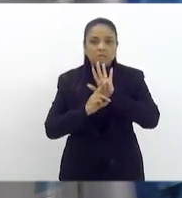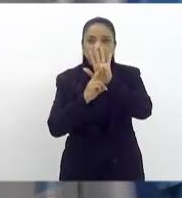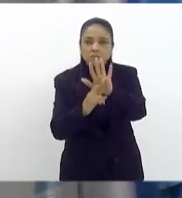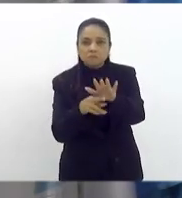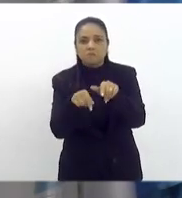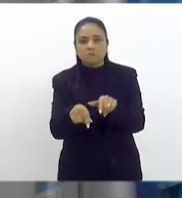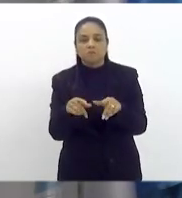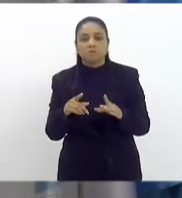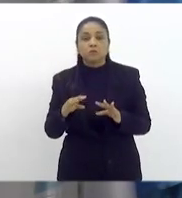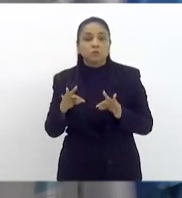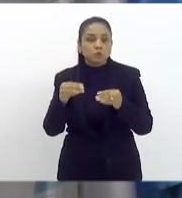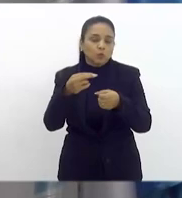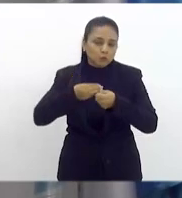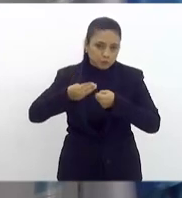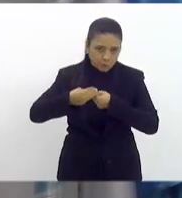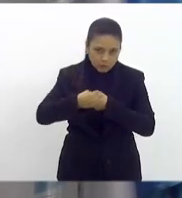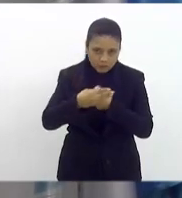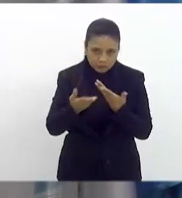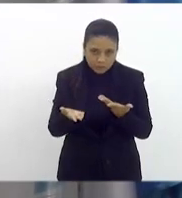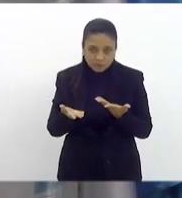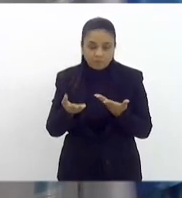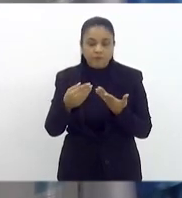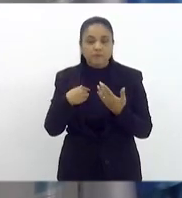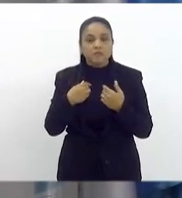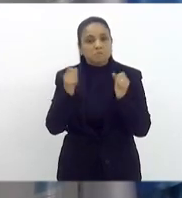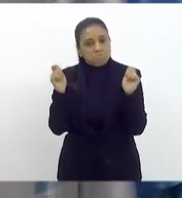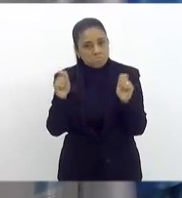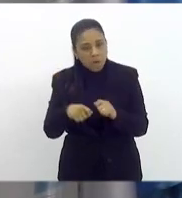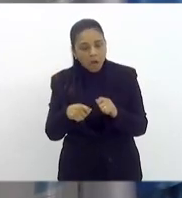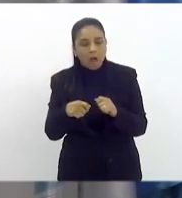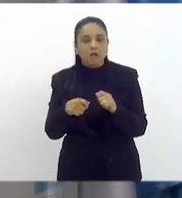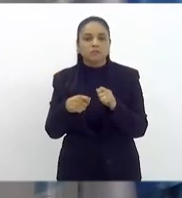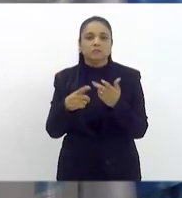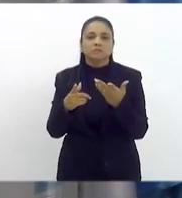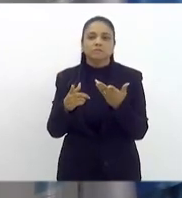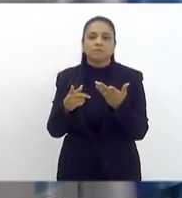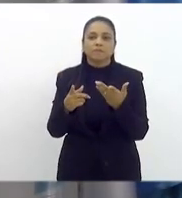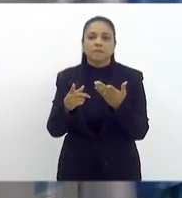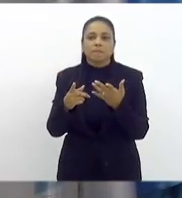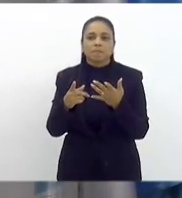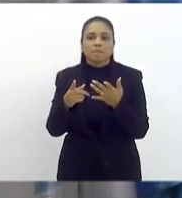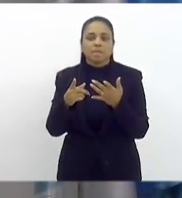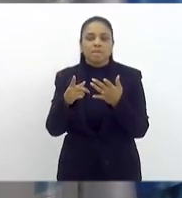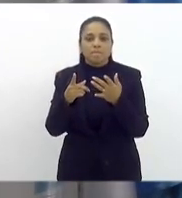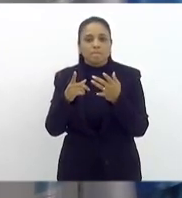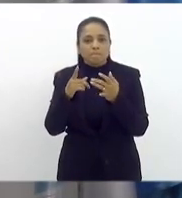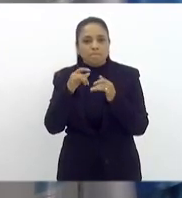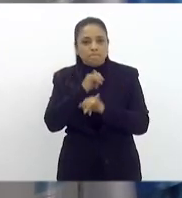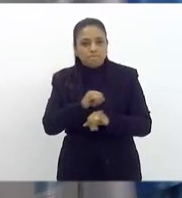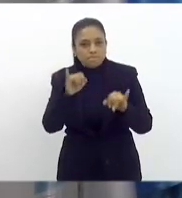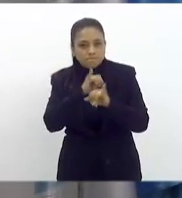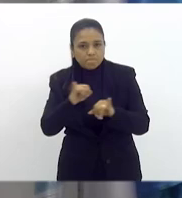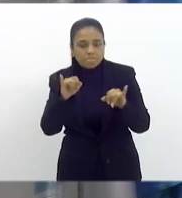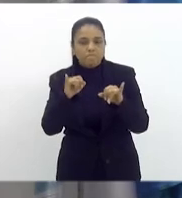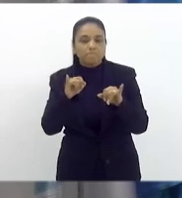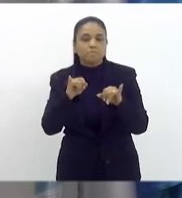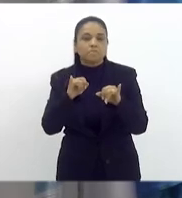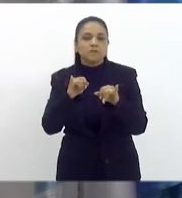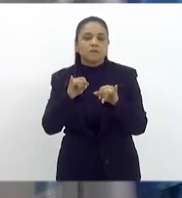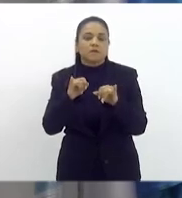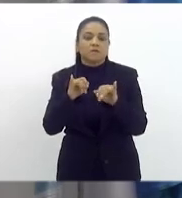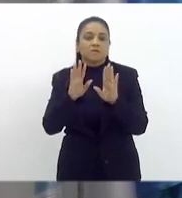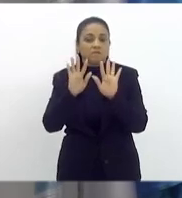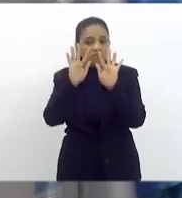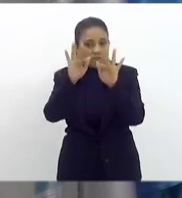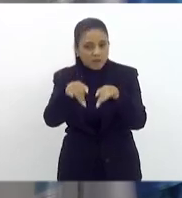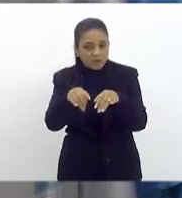grandeza a totalidade dos municípios. Presidente. A gente pode fazer deliberação? Gostaria de dispensar a sessão e chamar para a semana que vem? Antes,